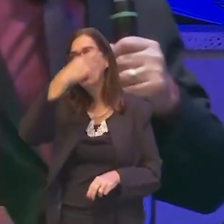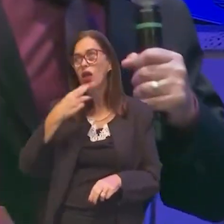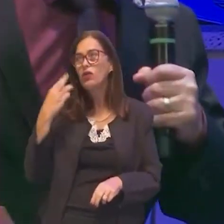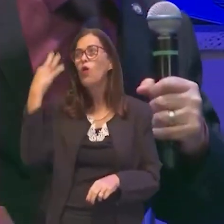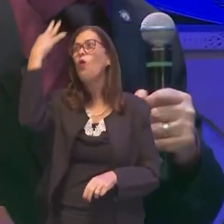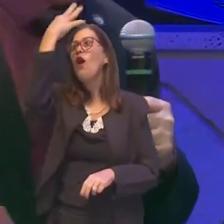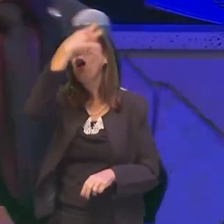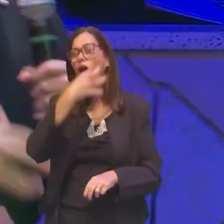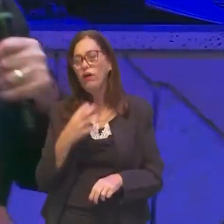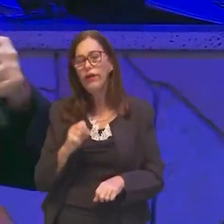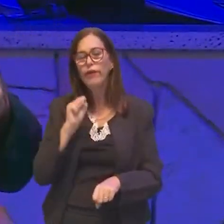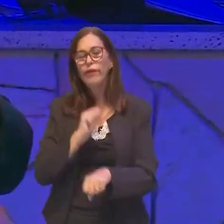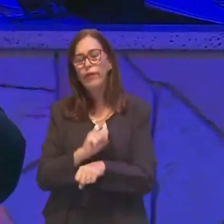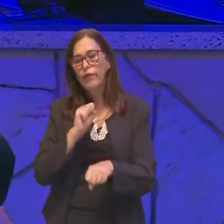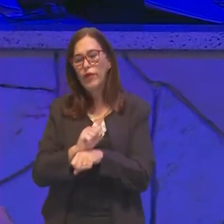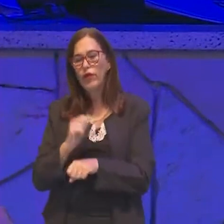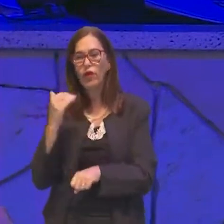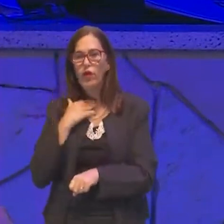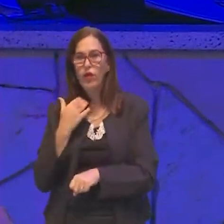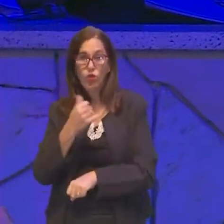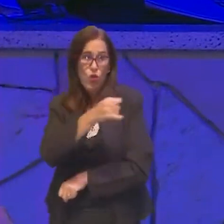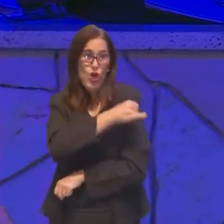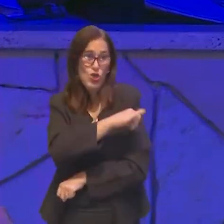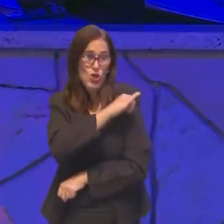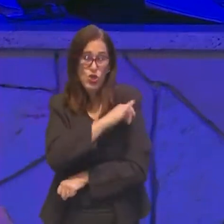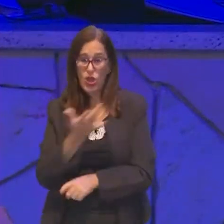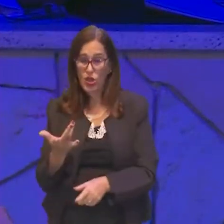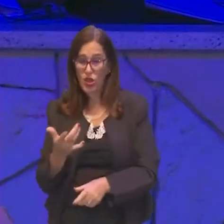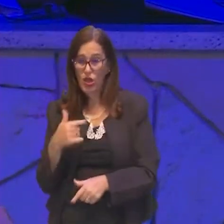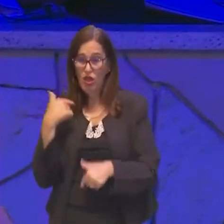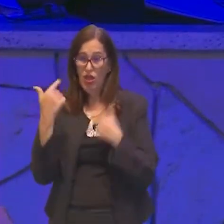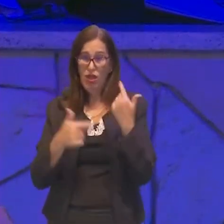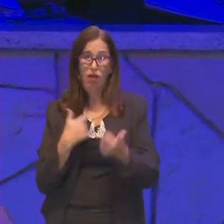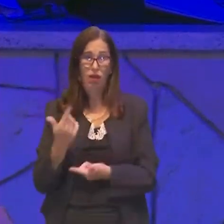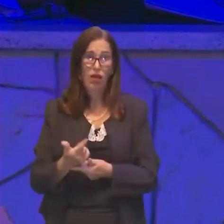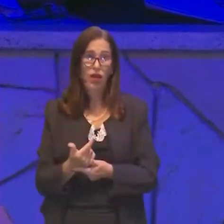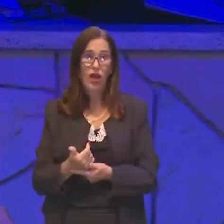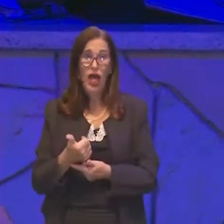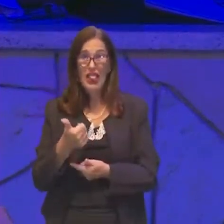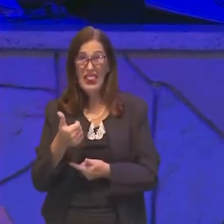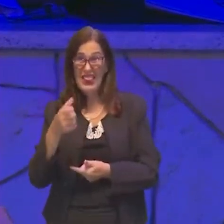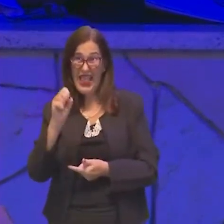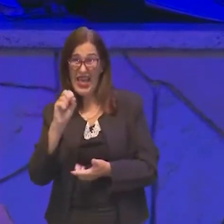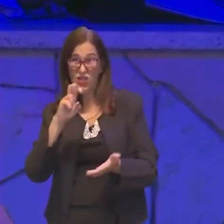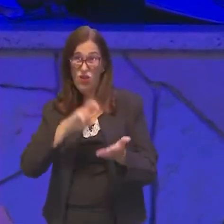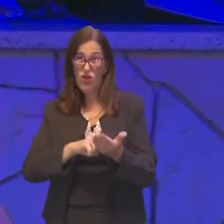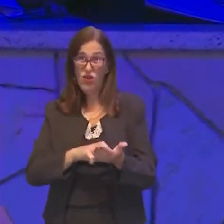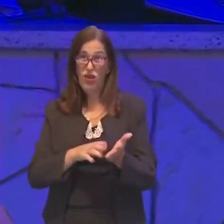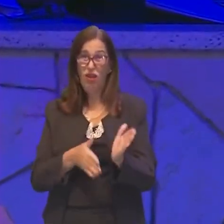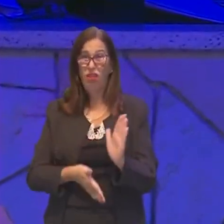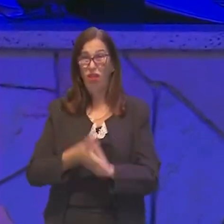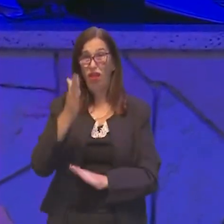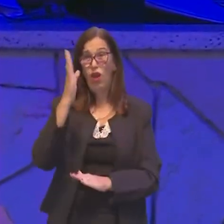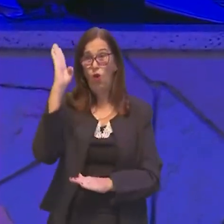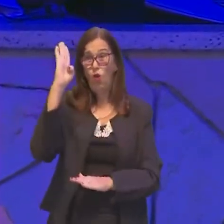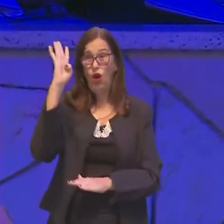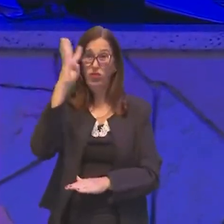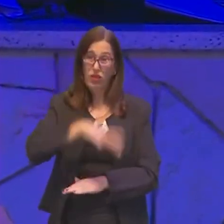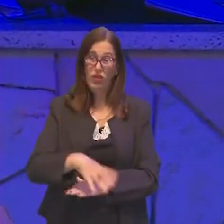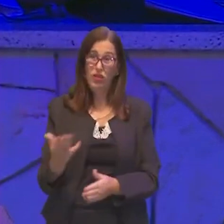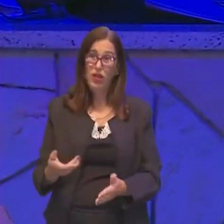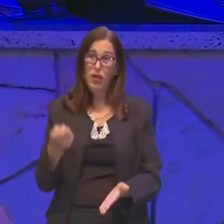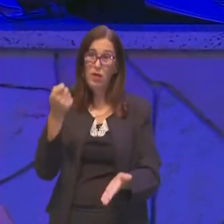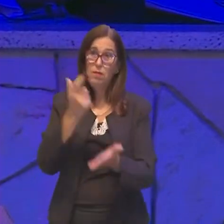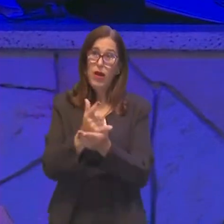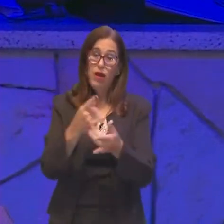4 horas. O indivíduo lá no Rio de Janeiro, quando ia ao banco fazer um trabalho, ele ia 10 horas da manhã, saía 4 horas da tarde. Muitas vezes para pagar